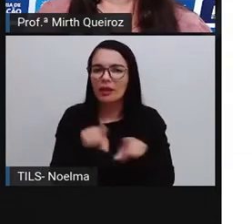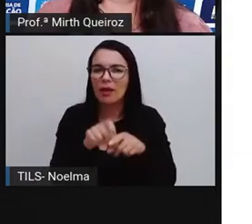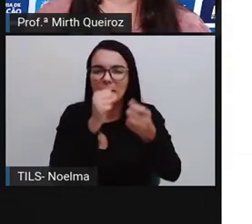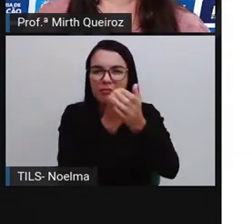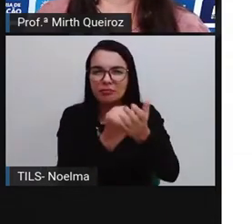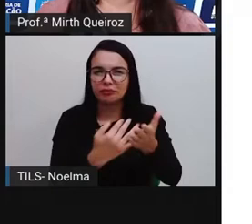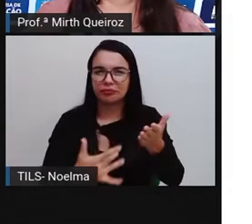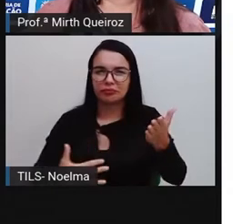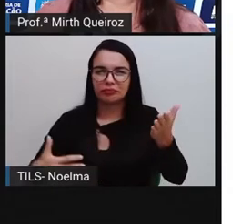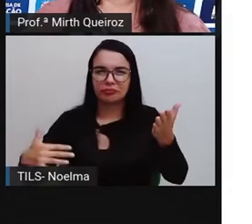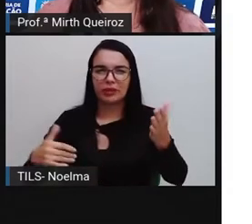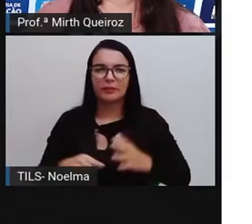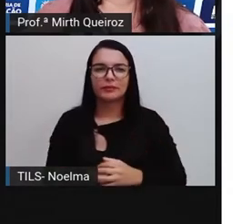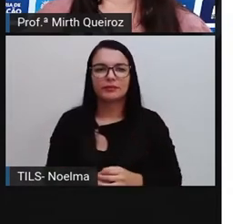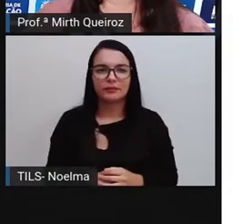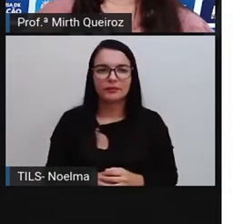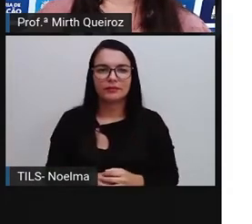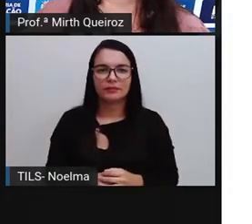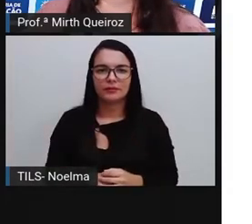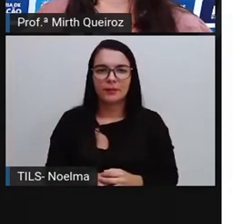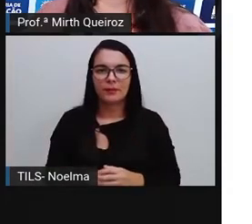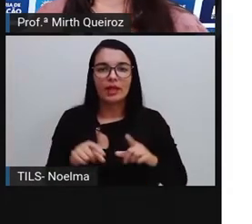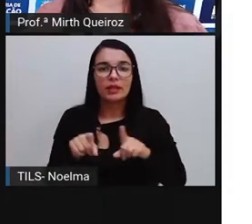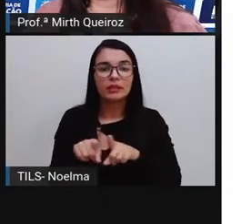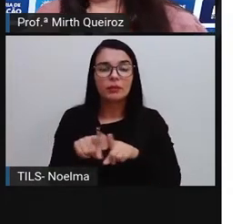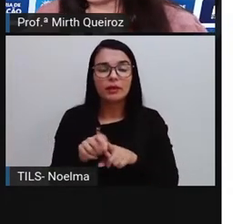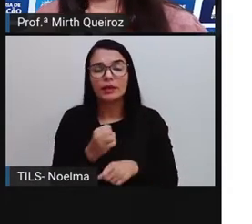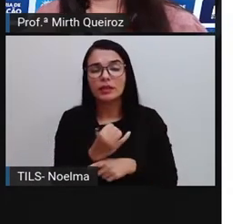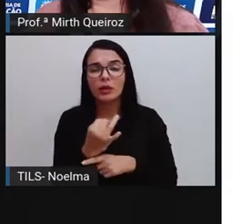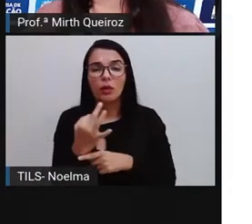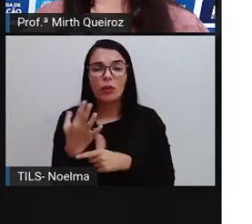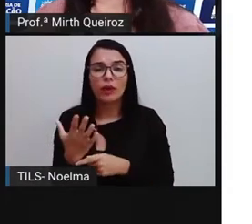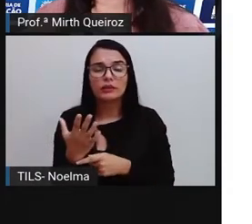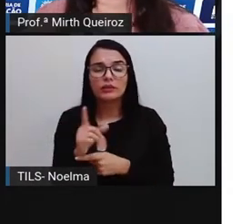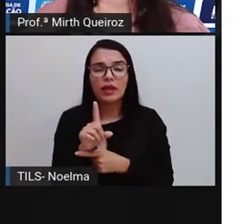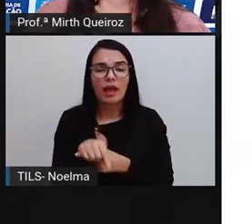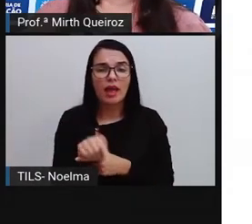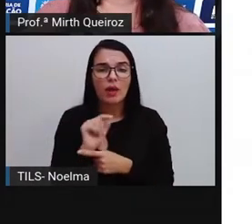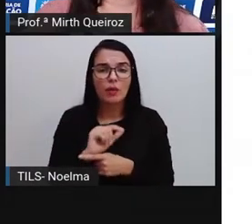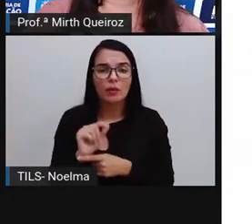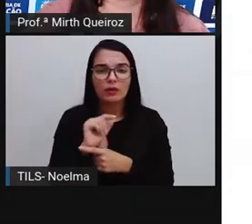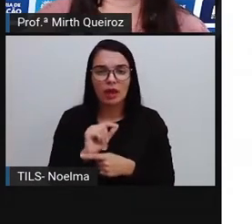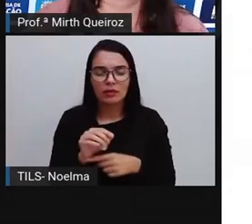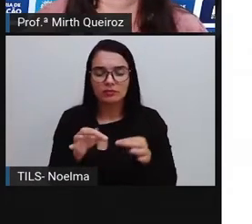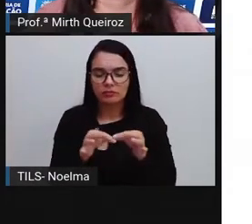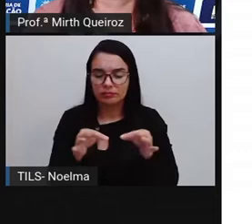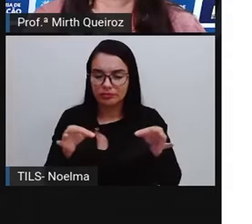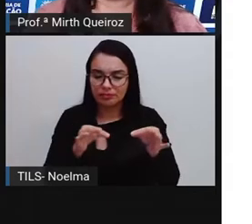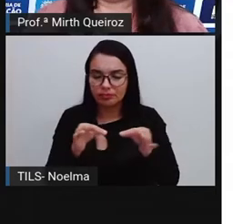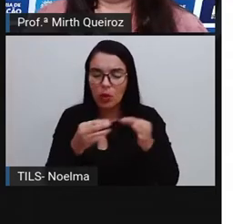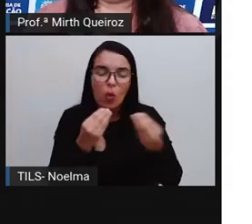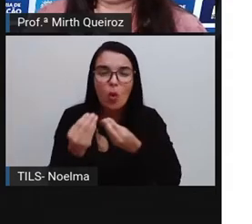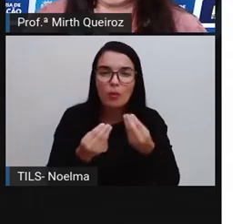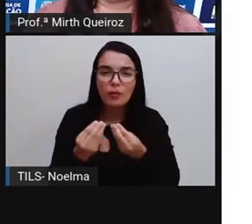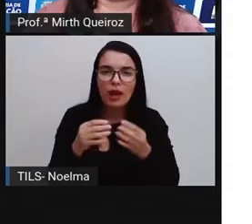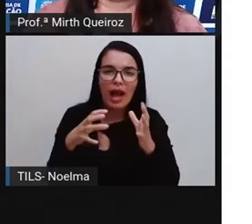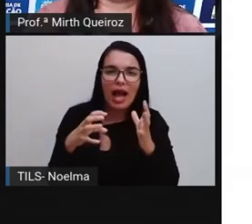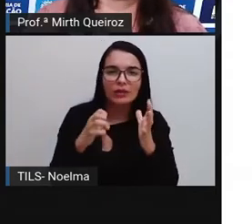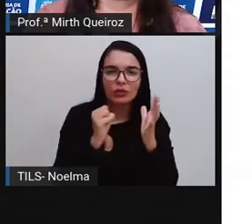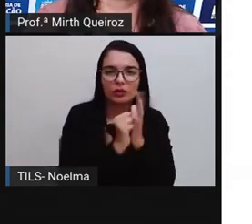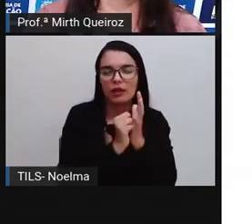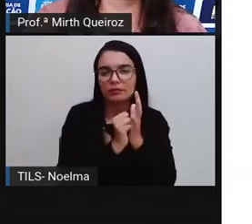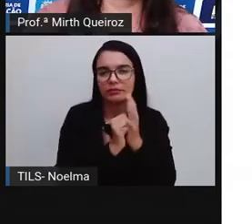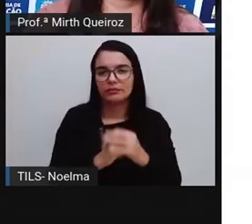e quais são as medidas mais eficazes que a gente deve adotar nesse